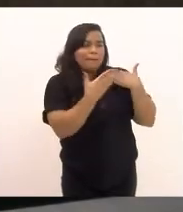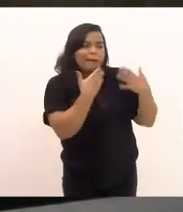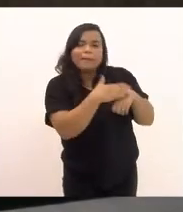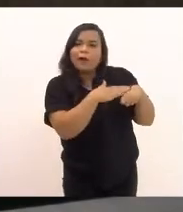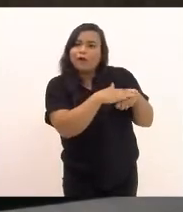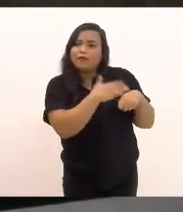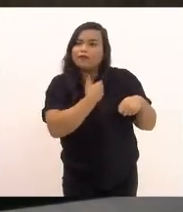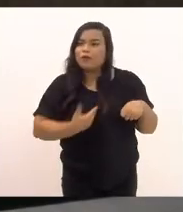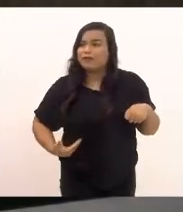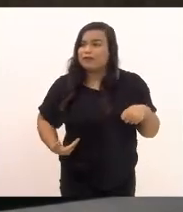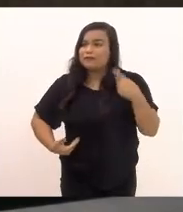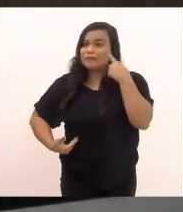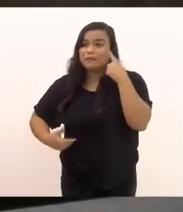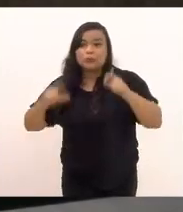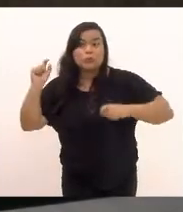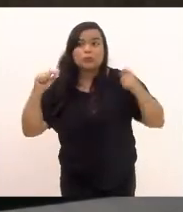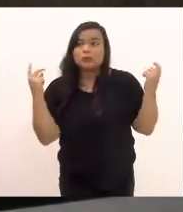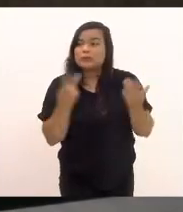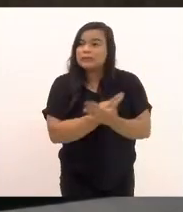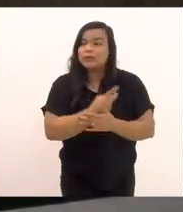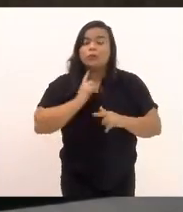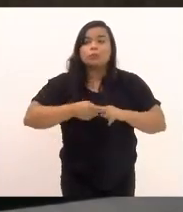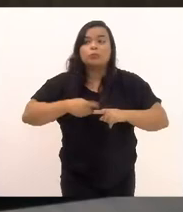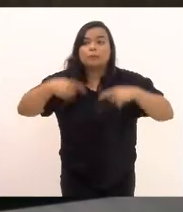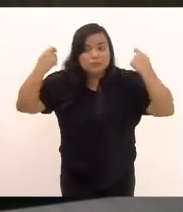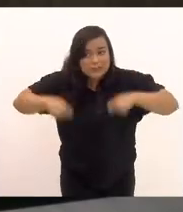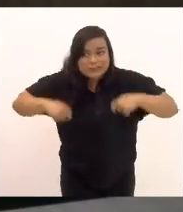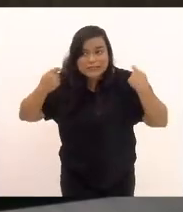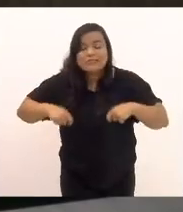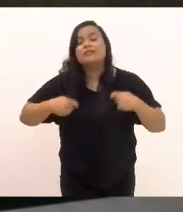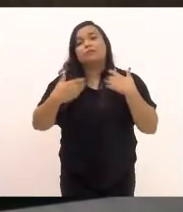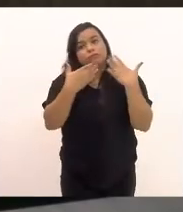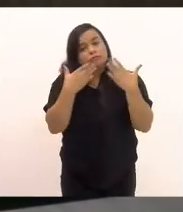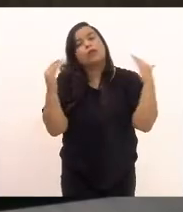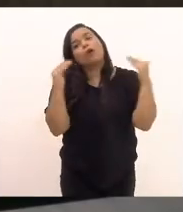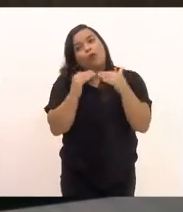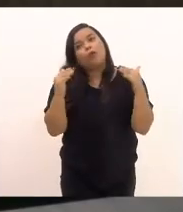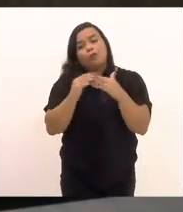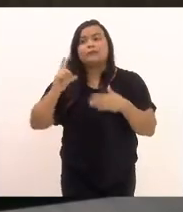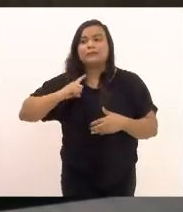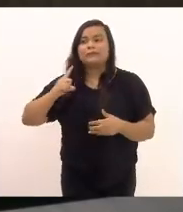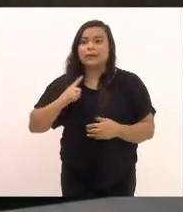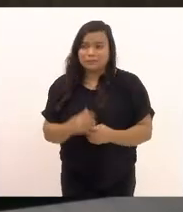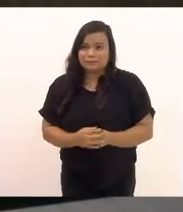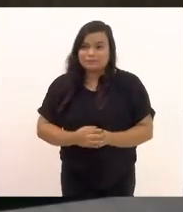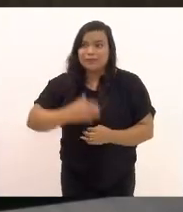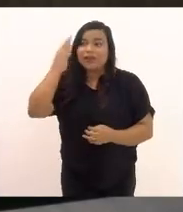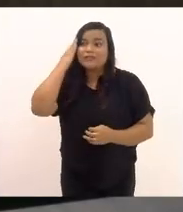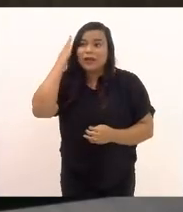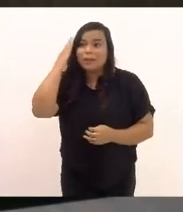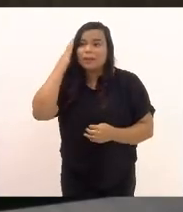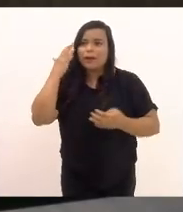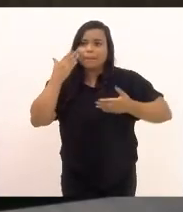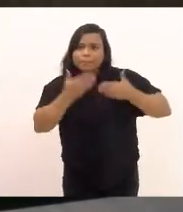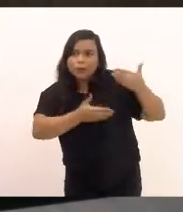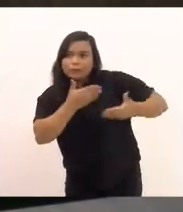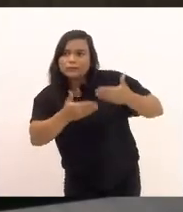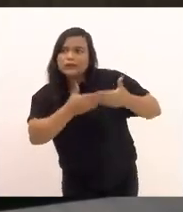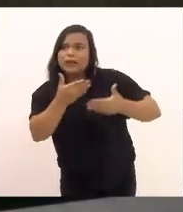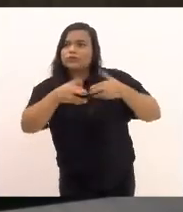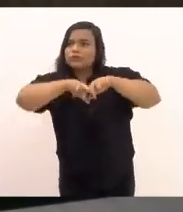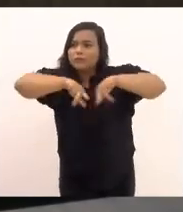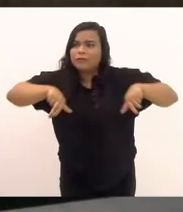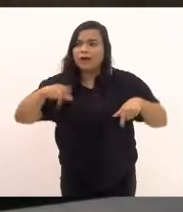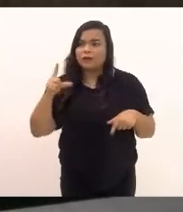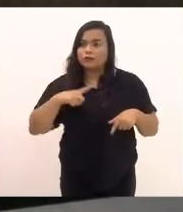governo, porque é preciso chegar-se a um meio termo, entender quais são os processos que levaram